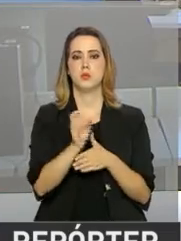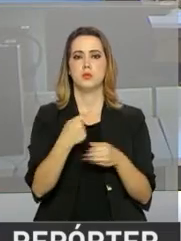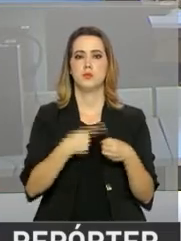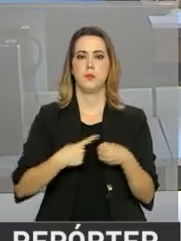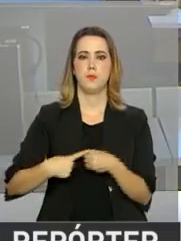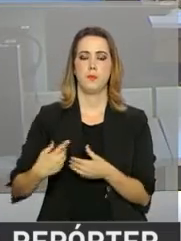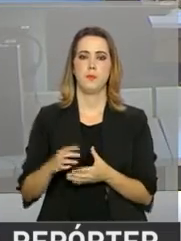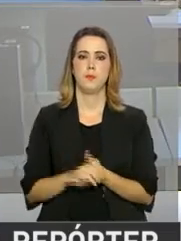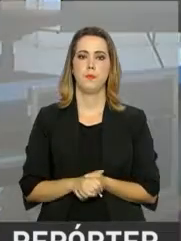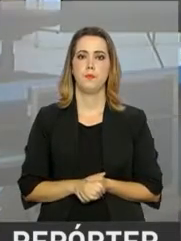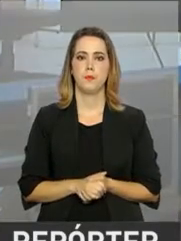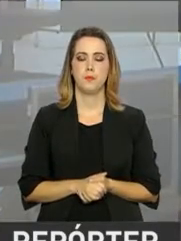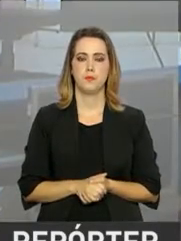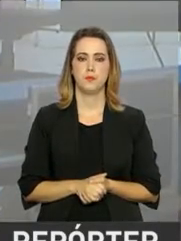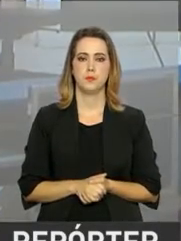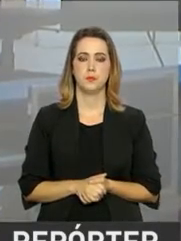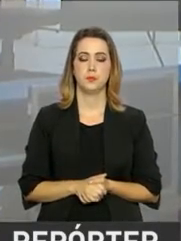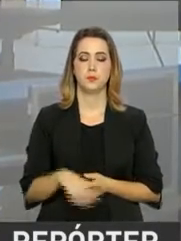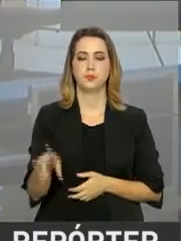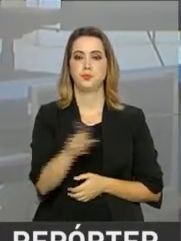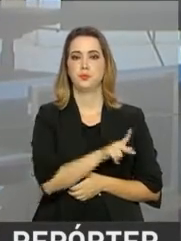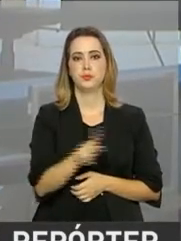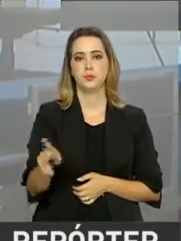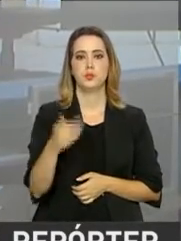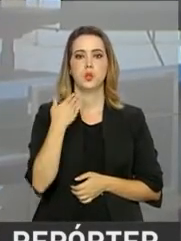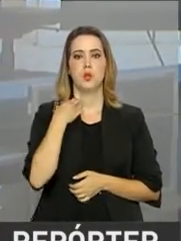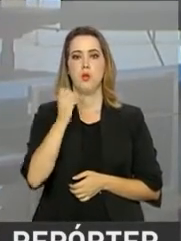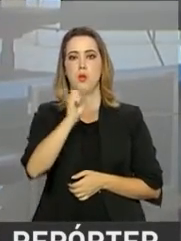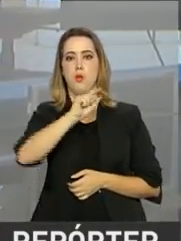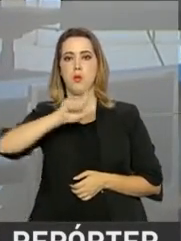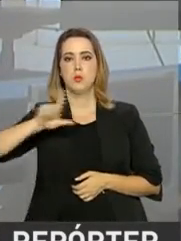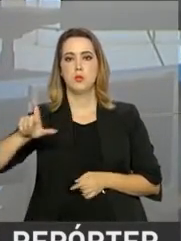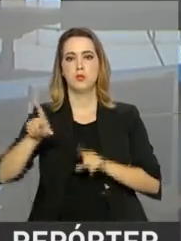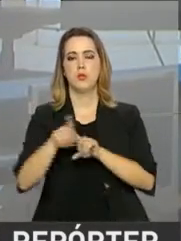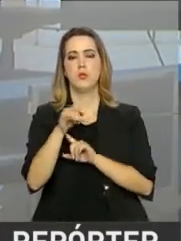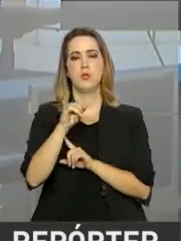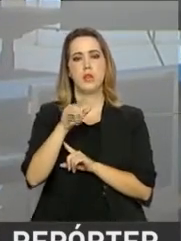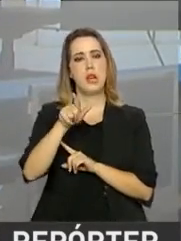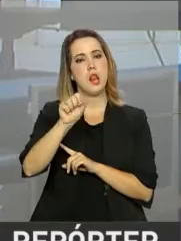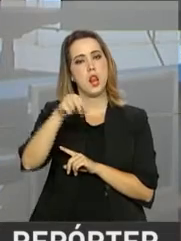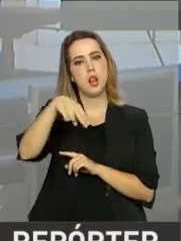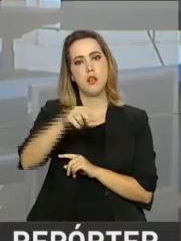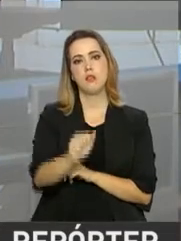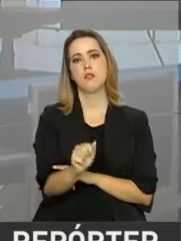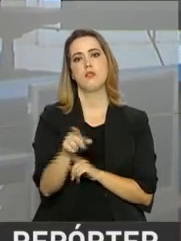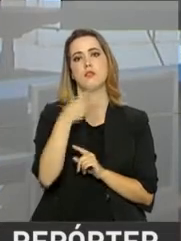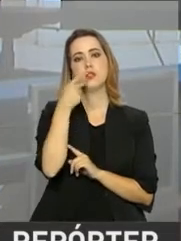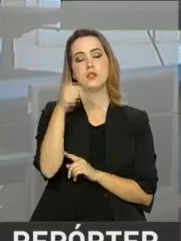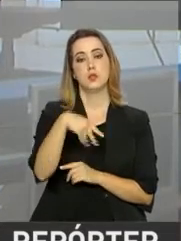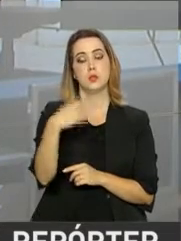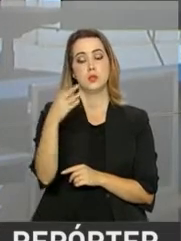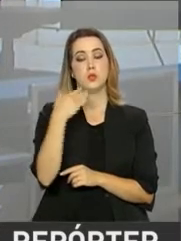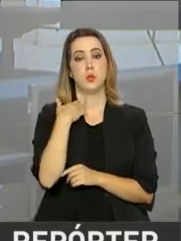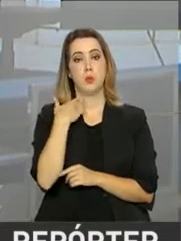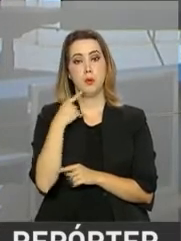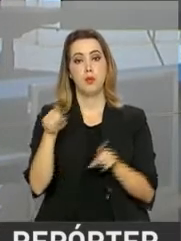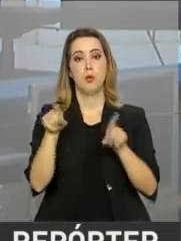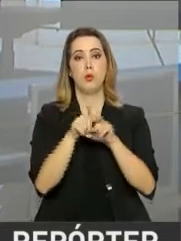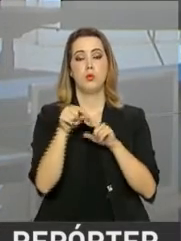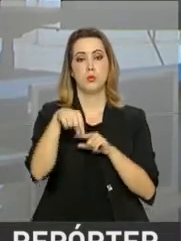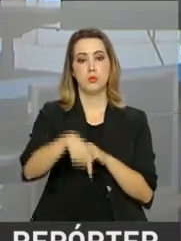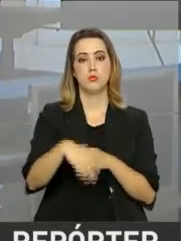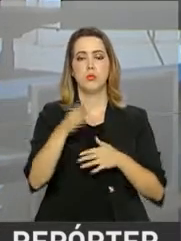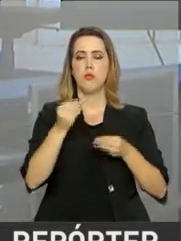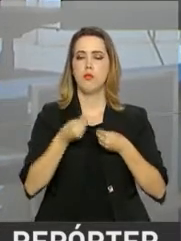municípios o presidente do banco central ilan goldfajn fini afirmou nesta quarta feira que a autarquia vai garantir a